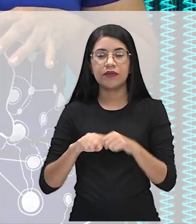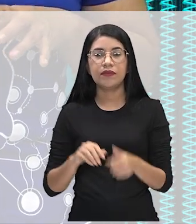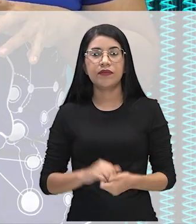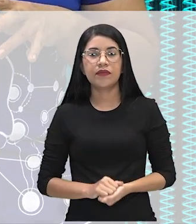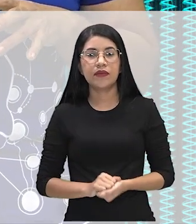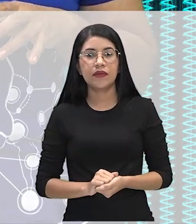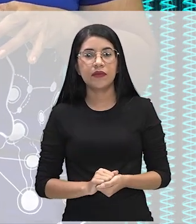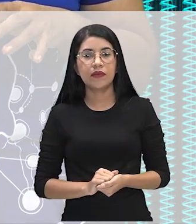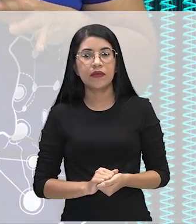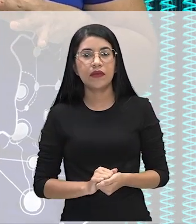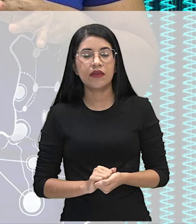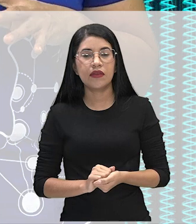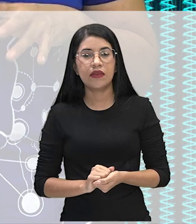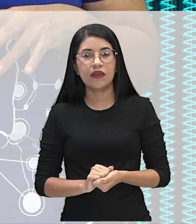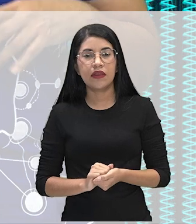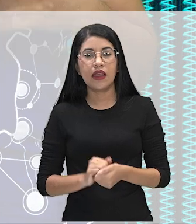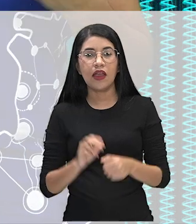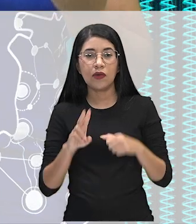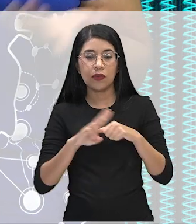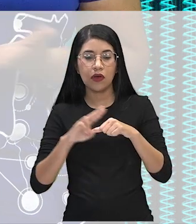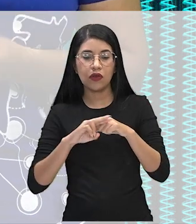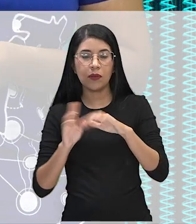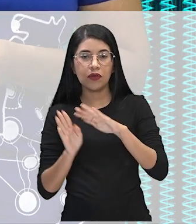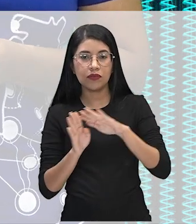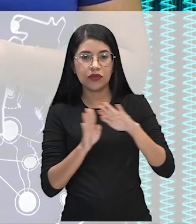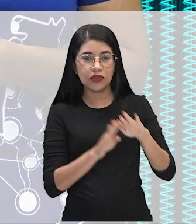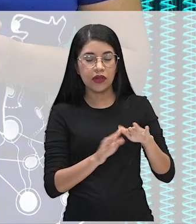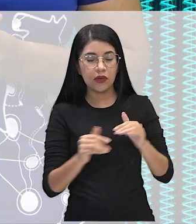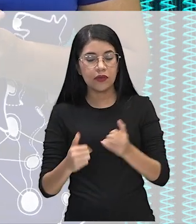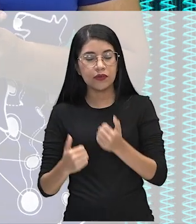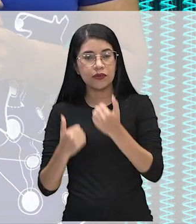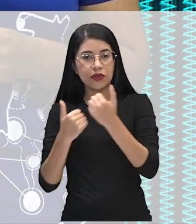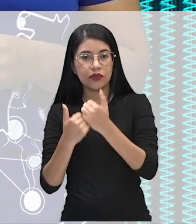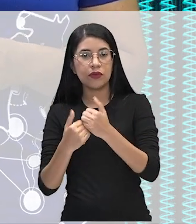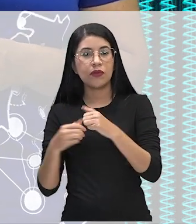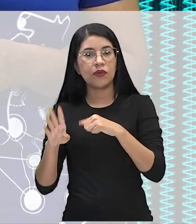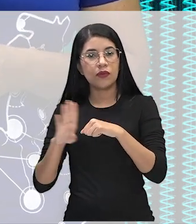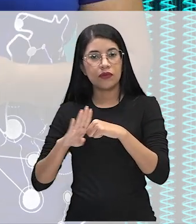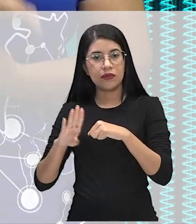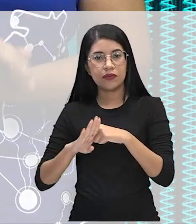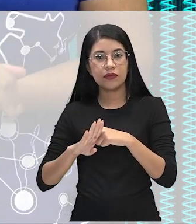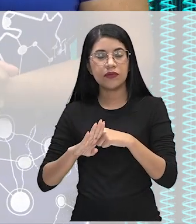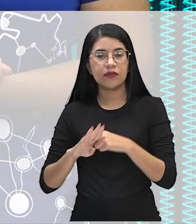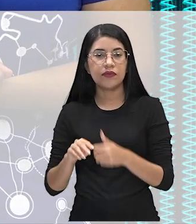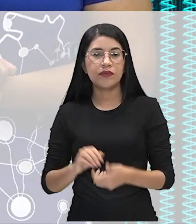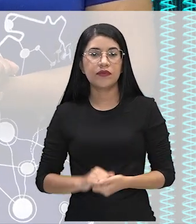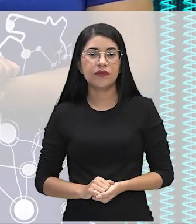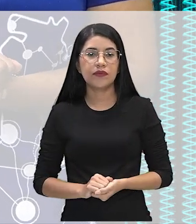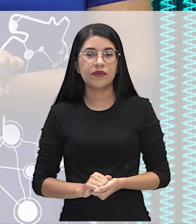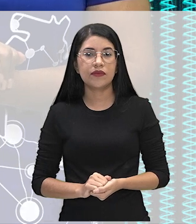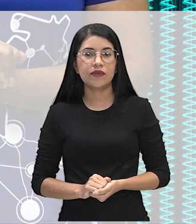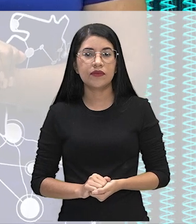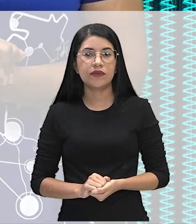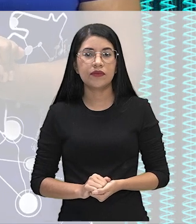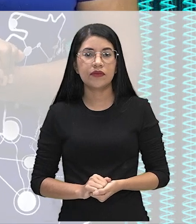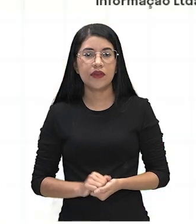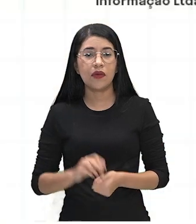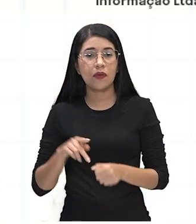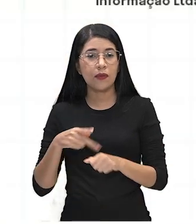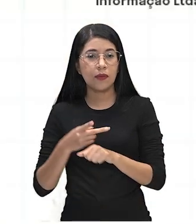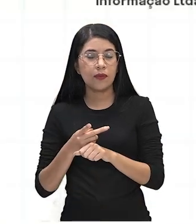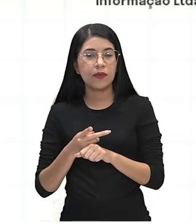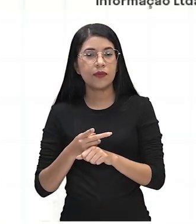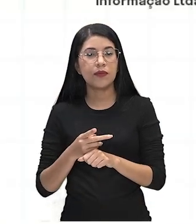pronome ali do caso reto e substituir por um substantivo próprio, ok? Let's go! Vamos ver o